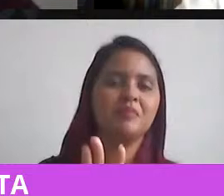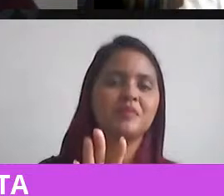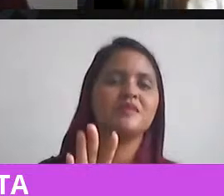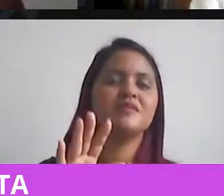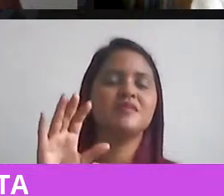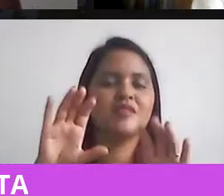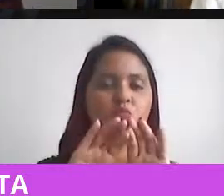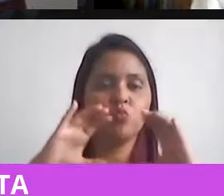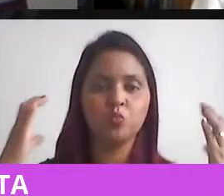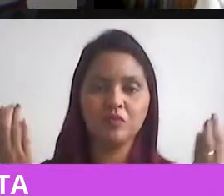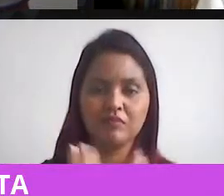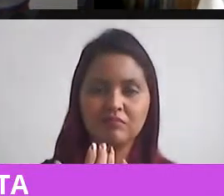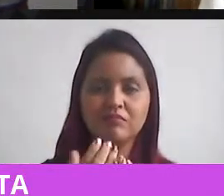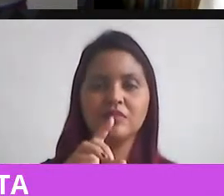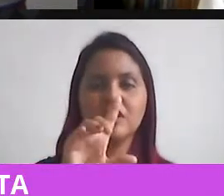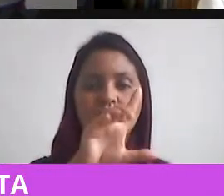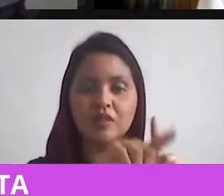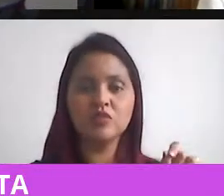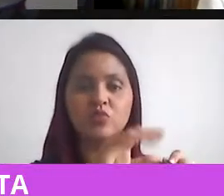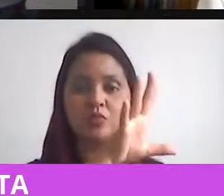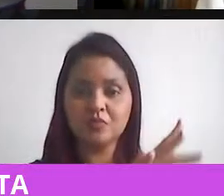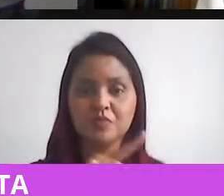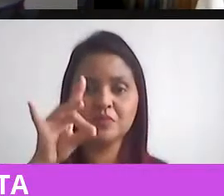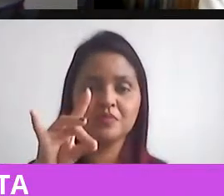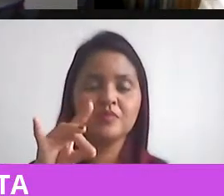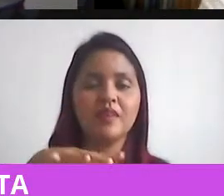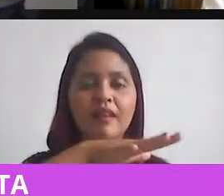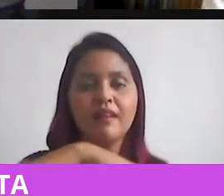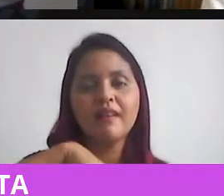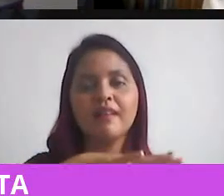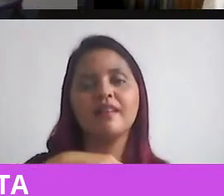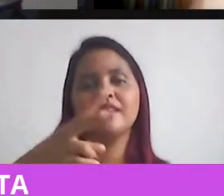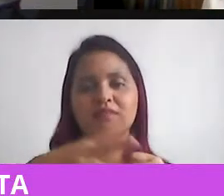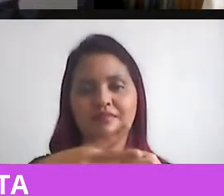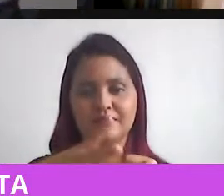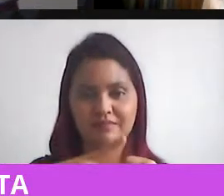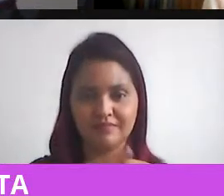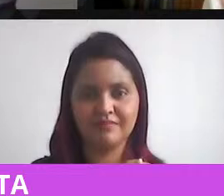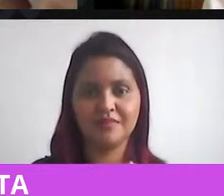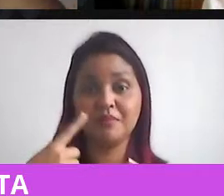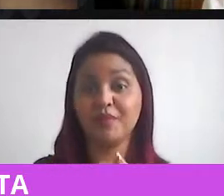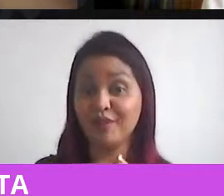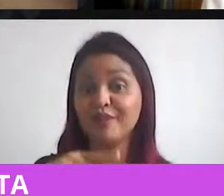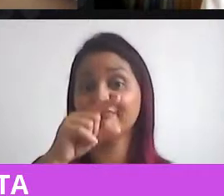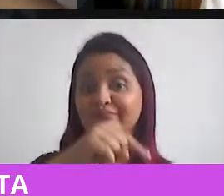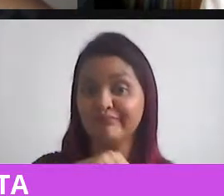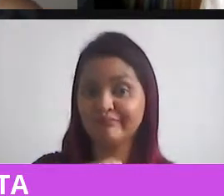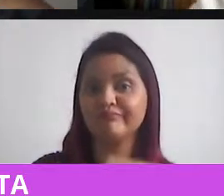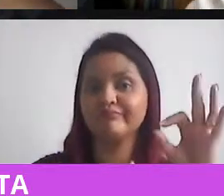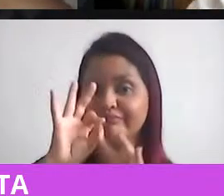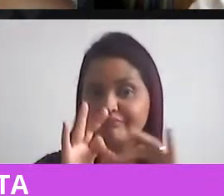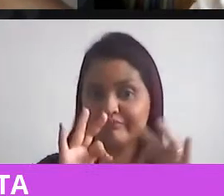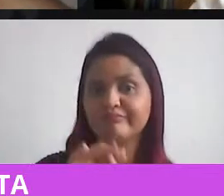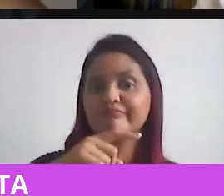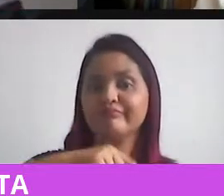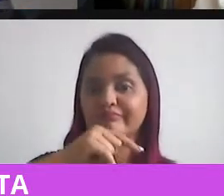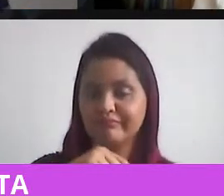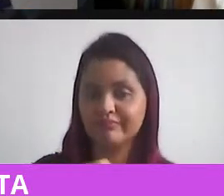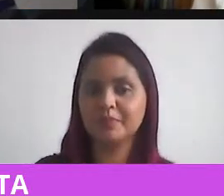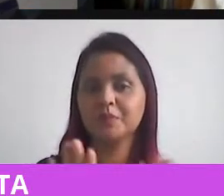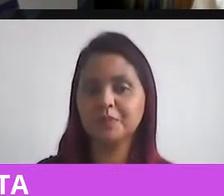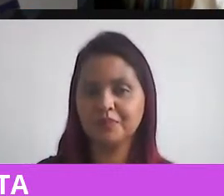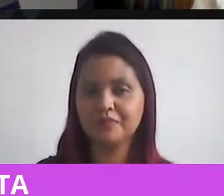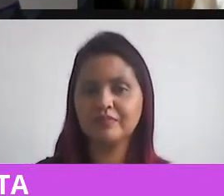o que nós trabalhamos primeiramente ali. É por uma questão de tempo, de divisão de tempo, tudo. E